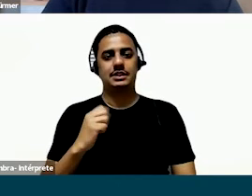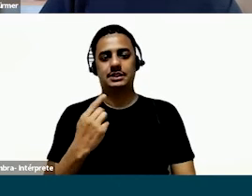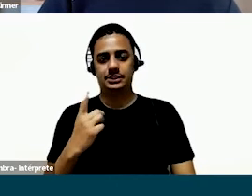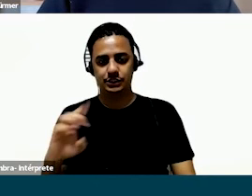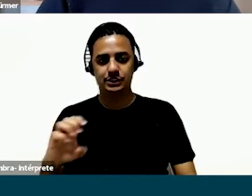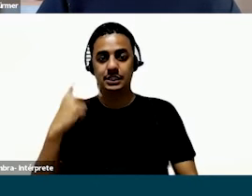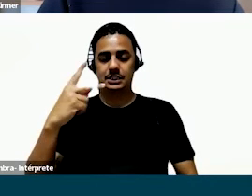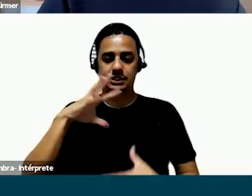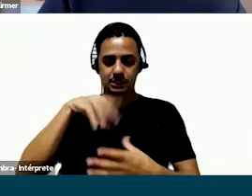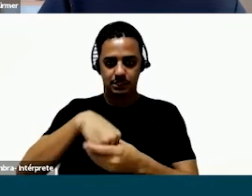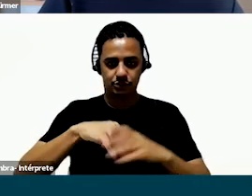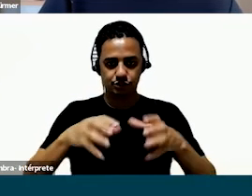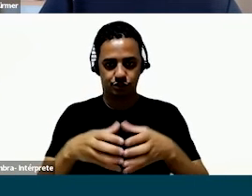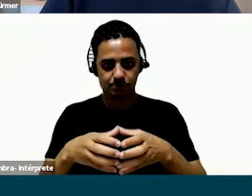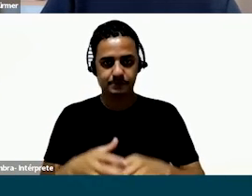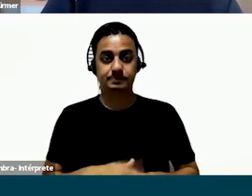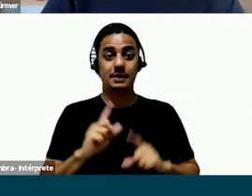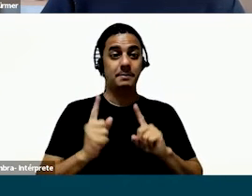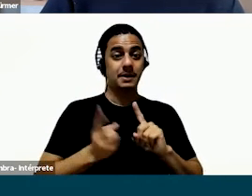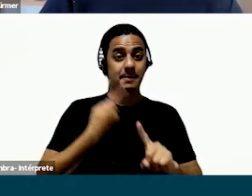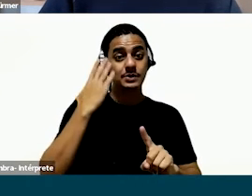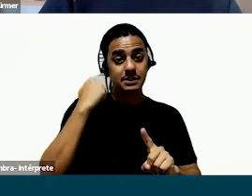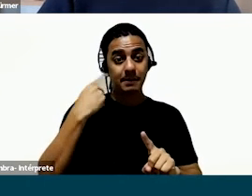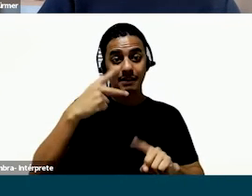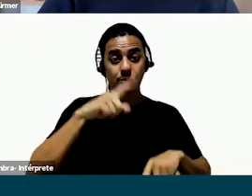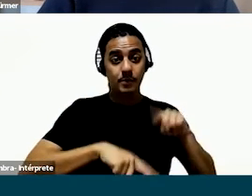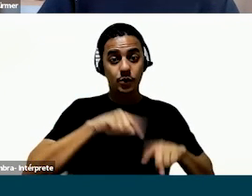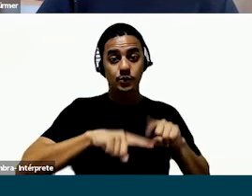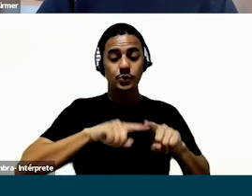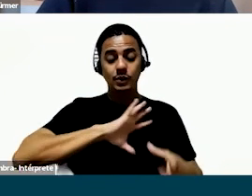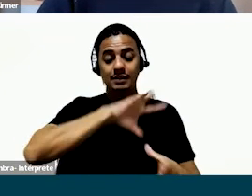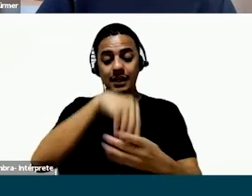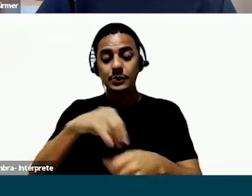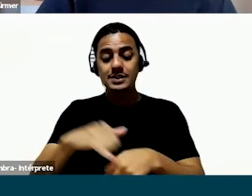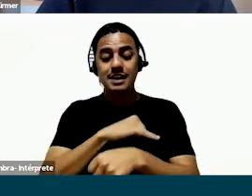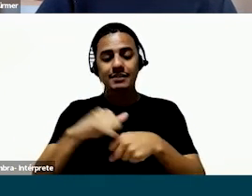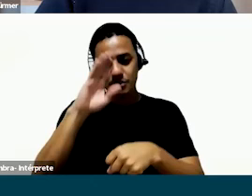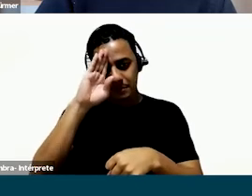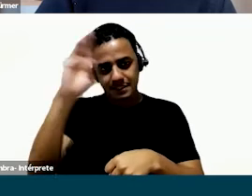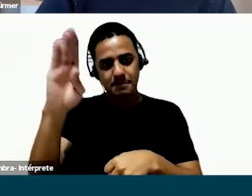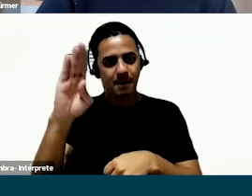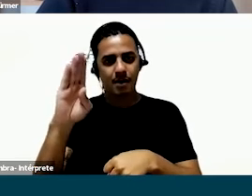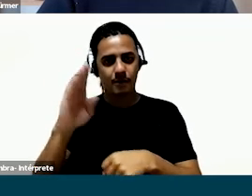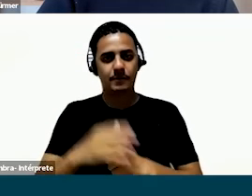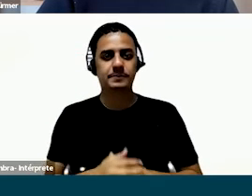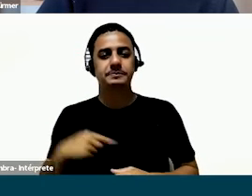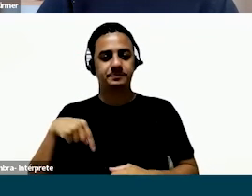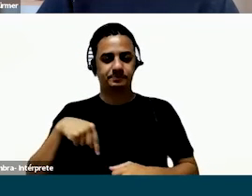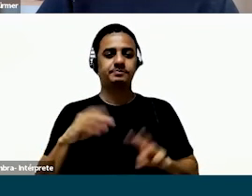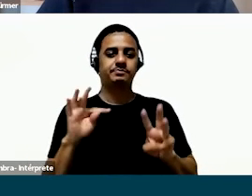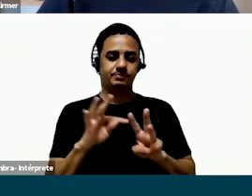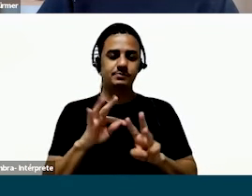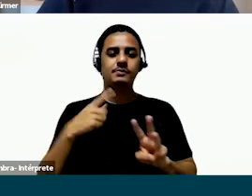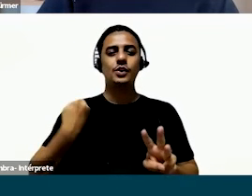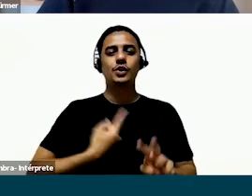O primeiro ponto é ter muita clareza de como o seu produto está inserido na estratégia maior do negócio. Eu gosto muito de pensar na lógica da Lean